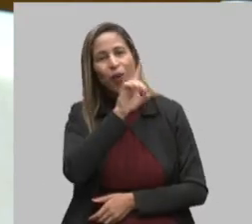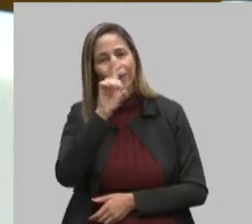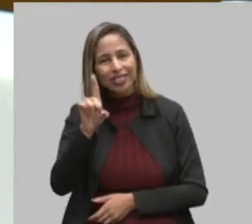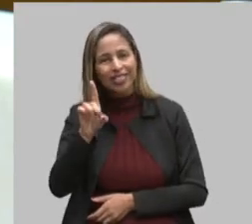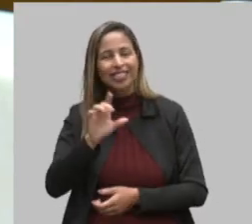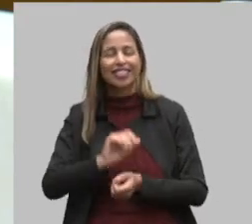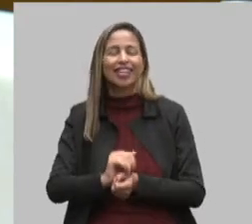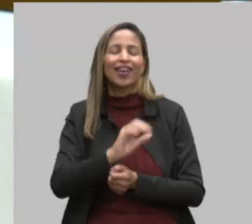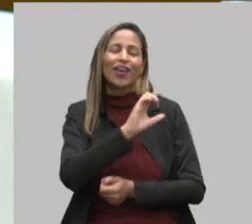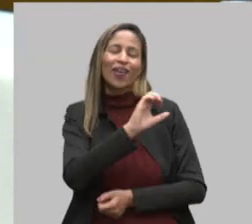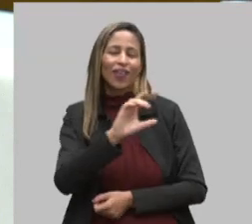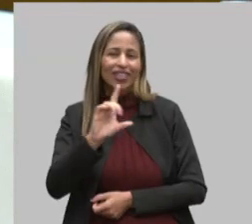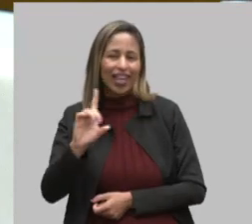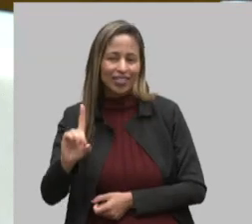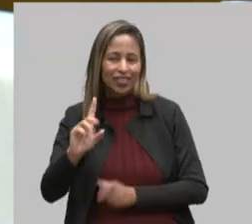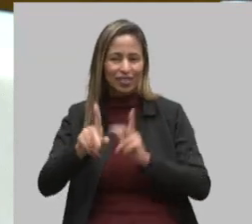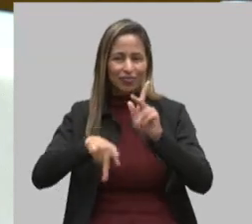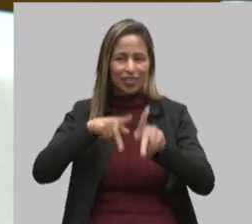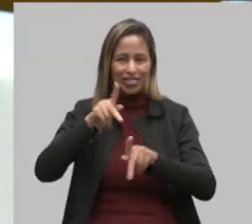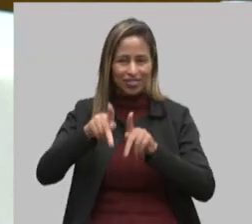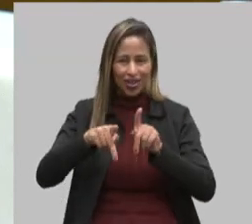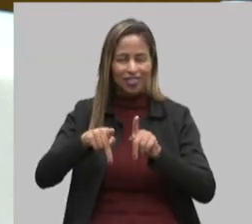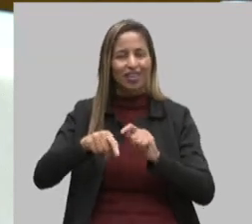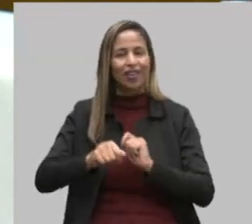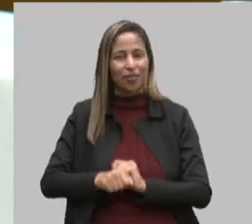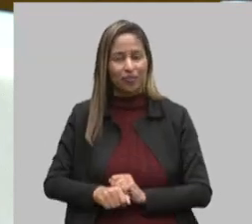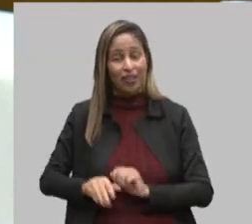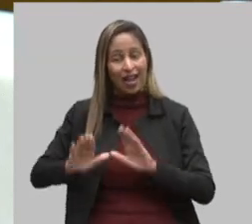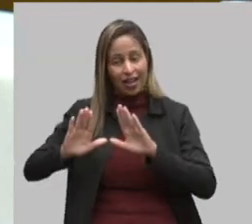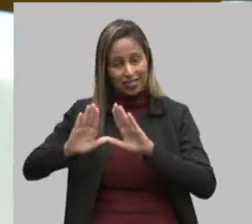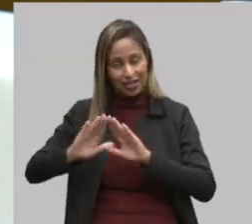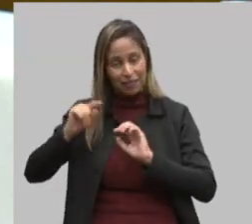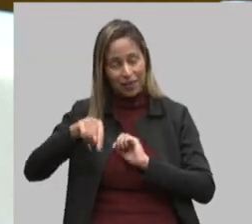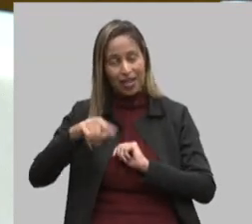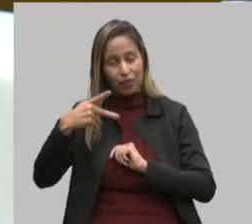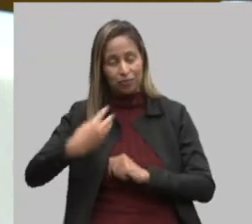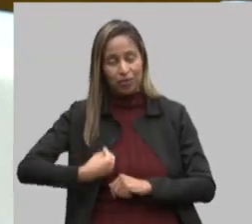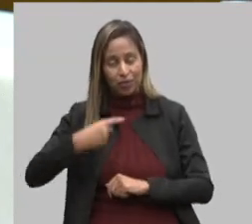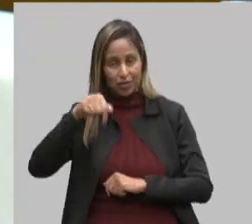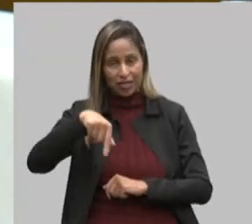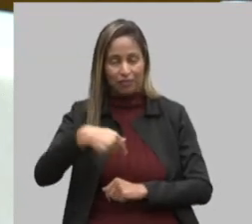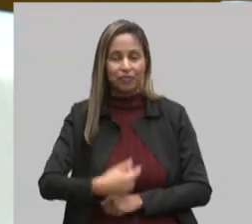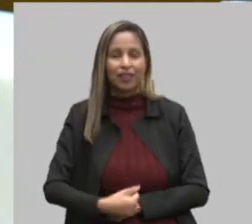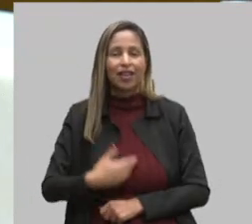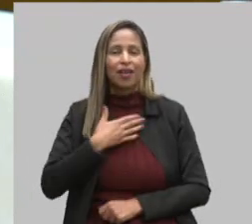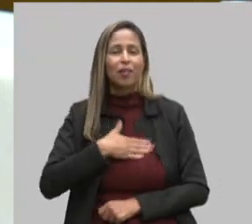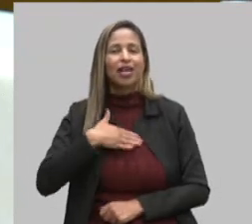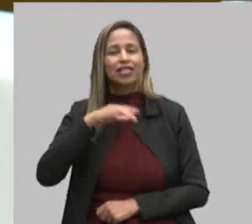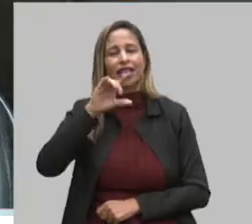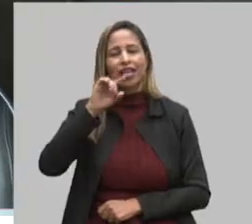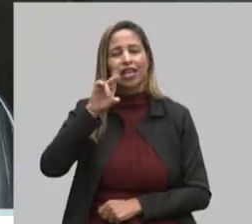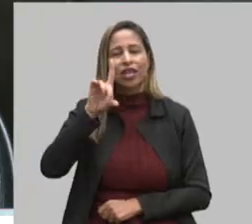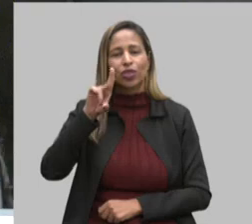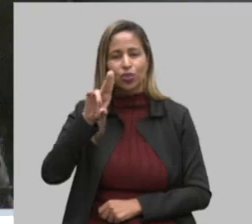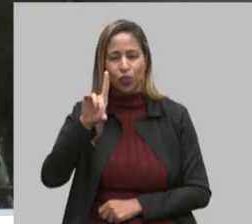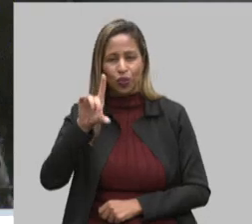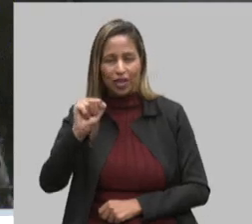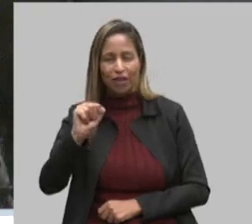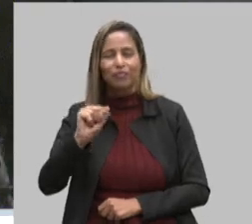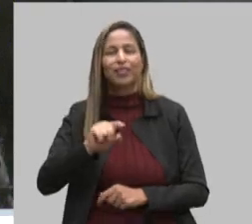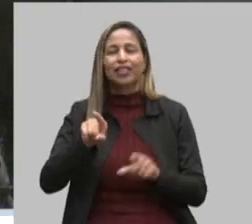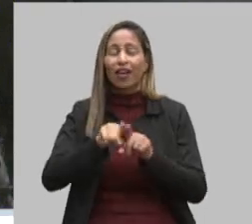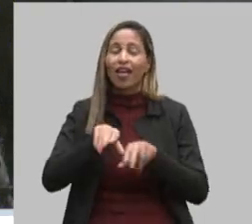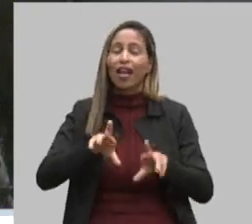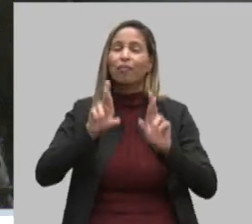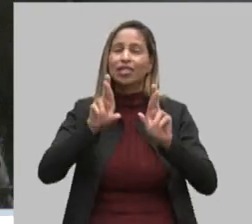coordenadores pessoal da Assembleia Legislativa e demais autoridades aqui presentees muito prazer eu sou a Duda sou do Poo Metropolitano e tô aqui representando